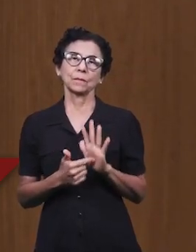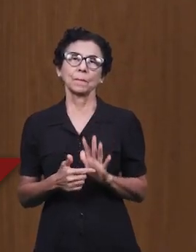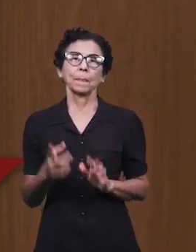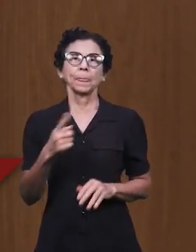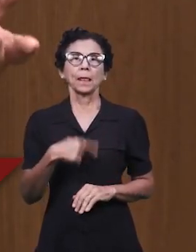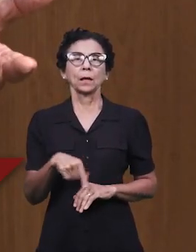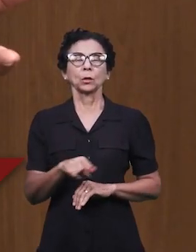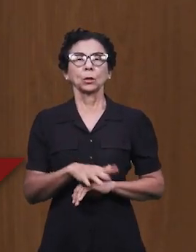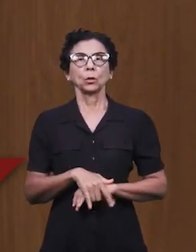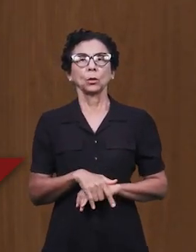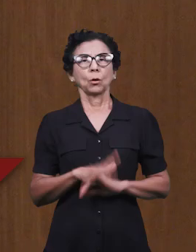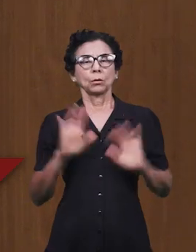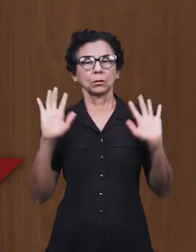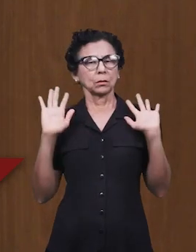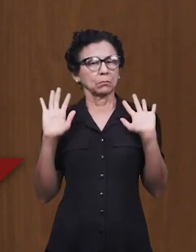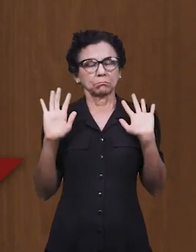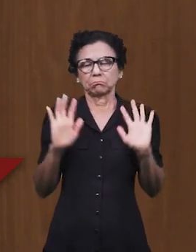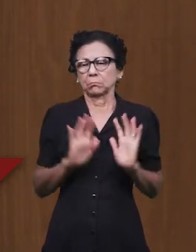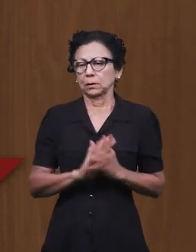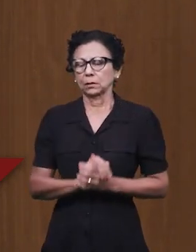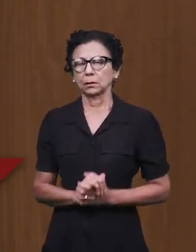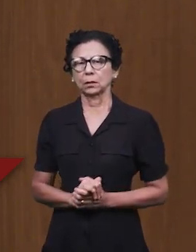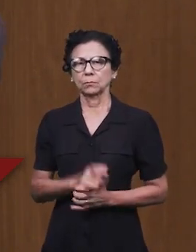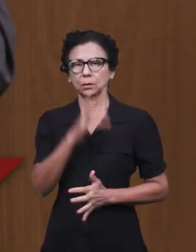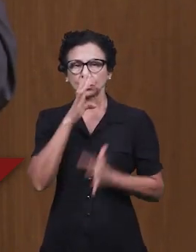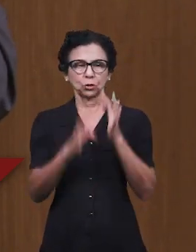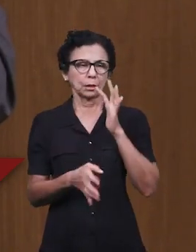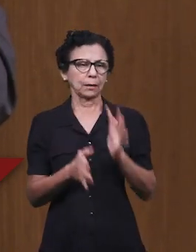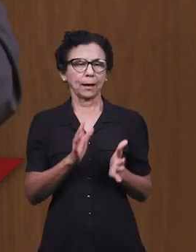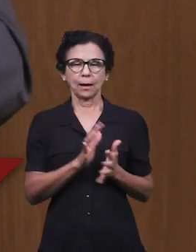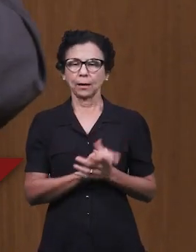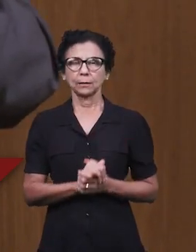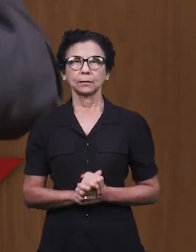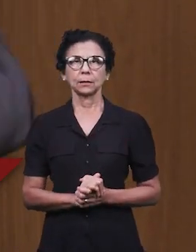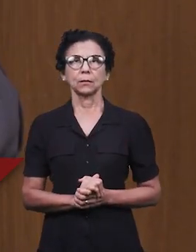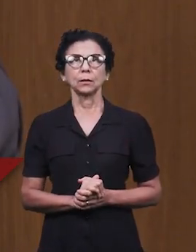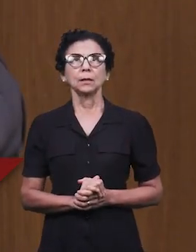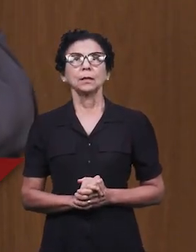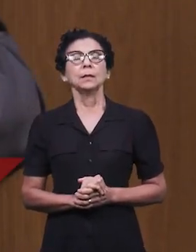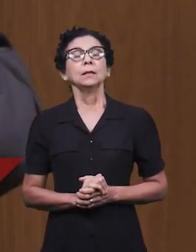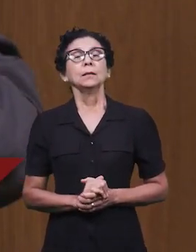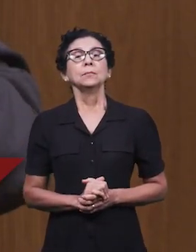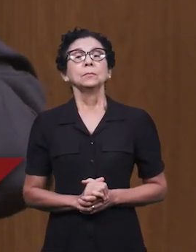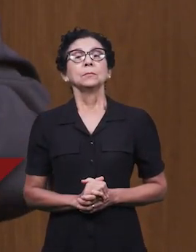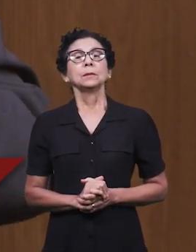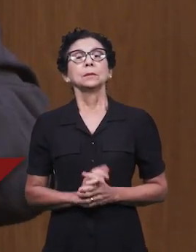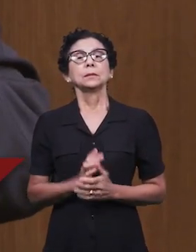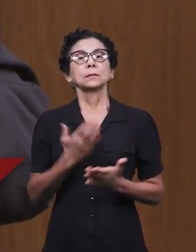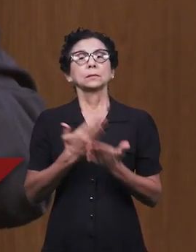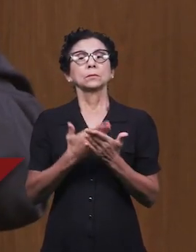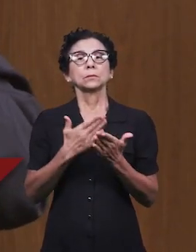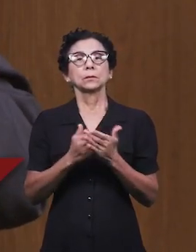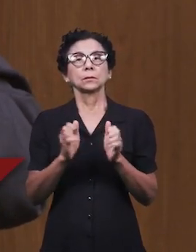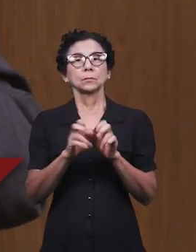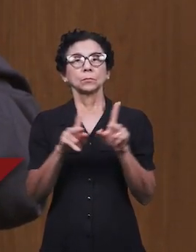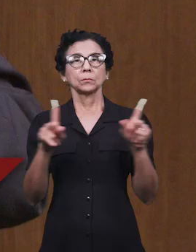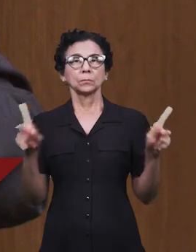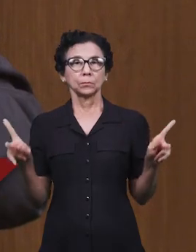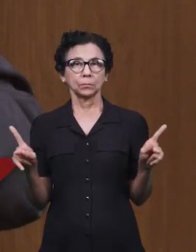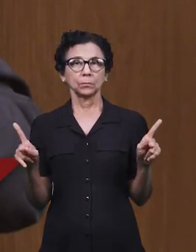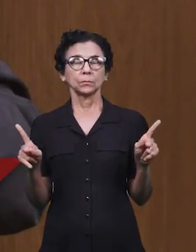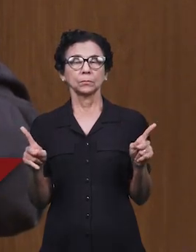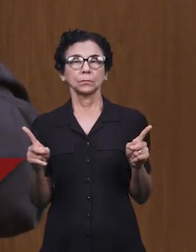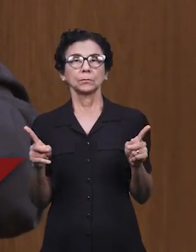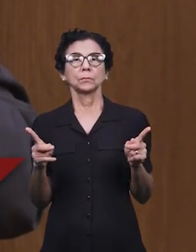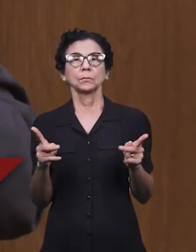isso, mas estamos trazendo um livro, que é o livro de Apocalipse, que é a revelação de Jesus. Aí nós vamos ver muitos mistérios